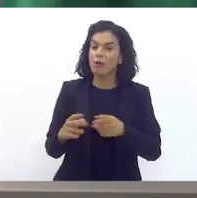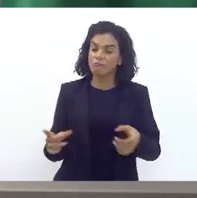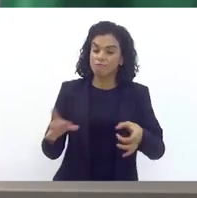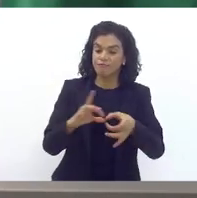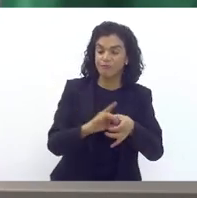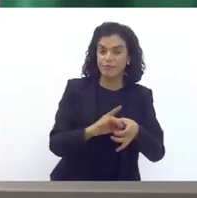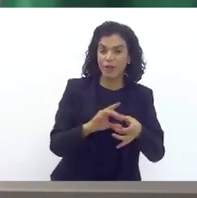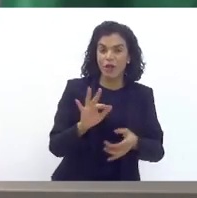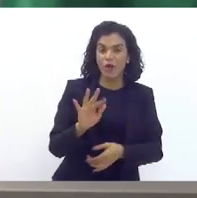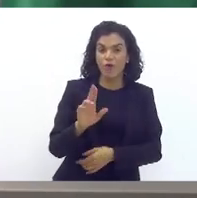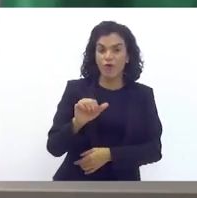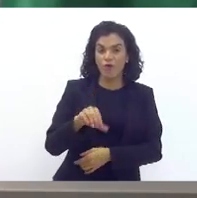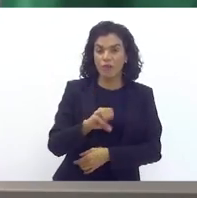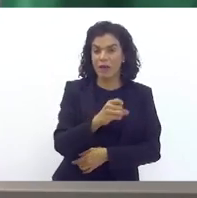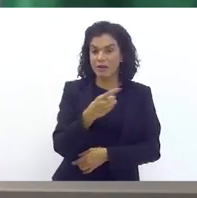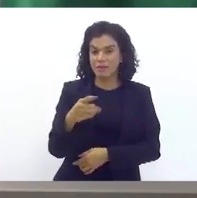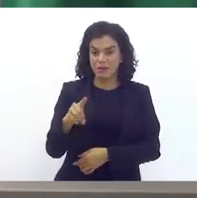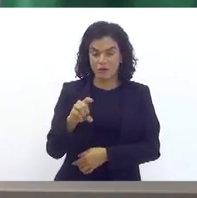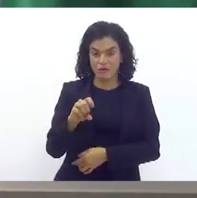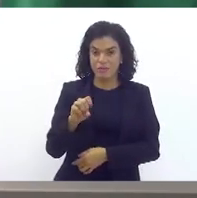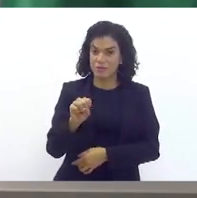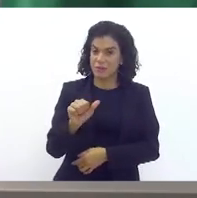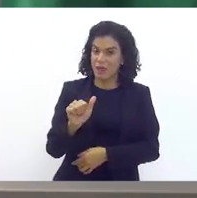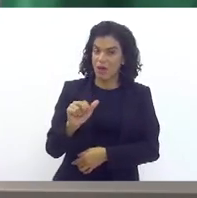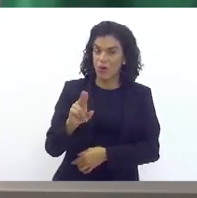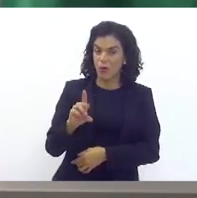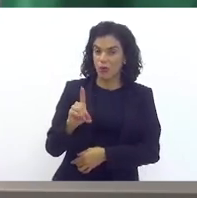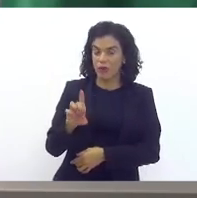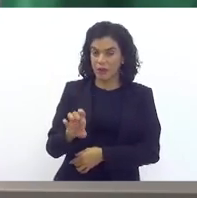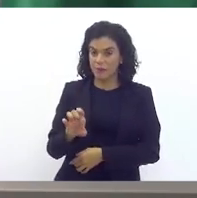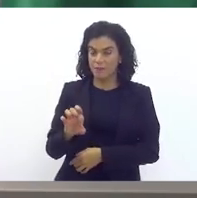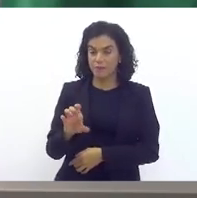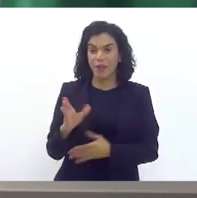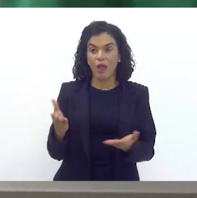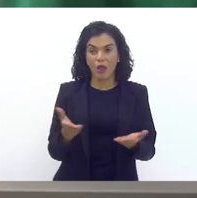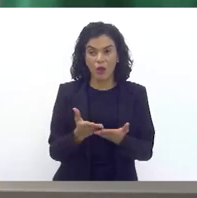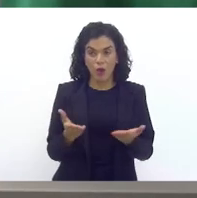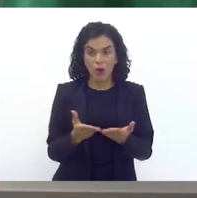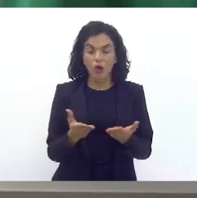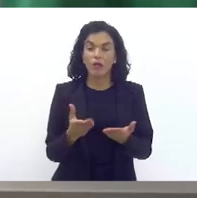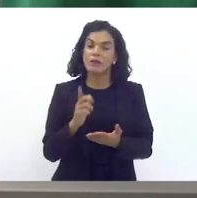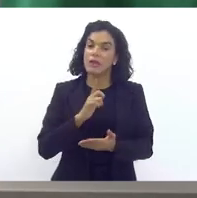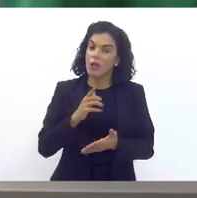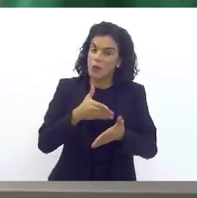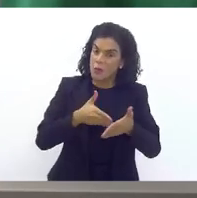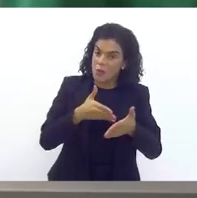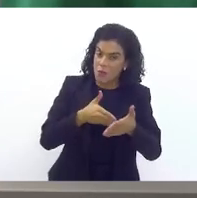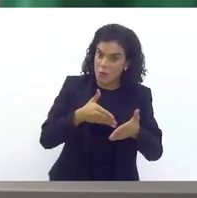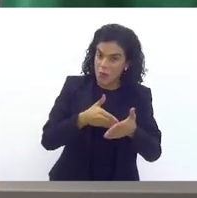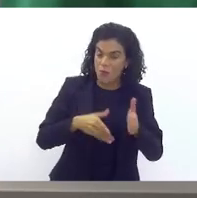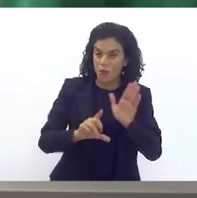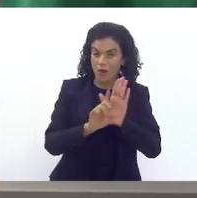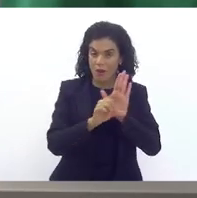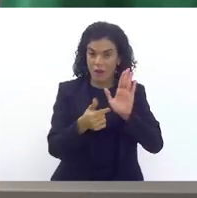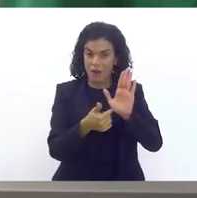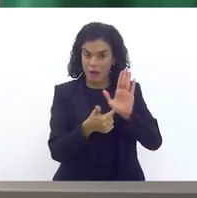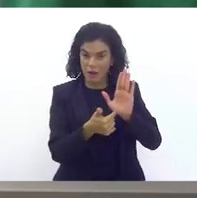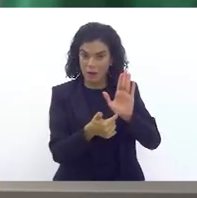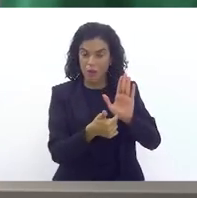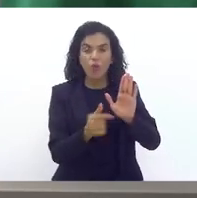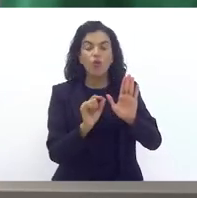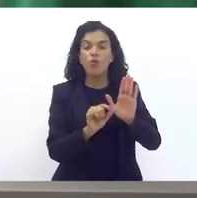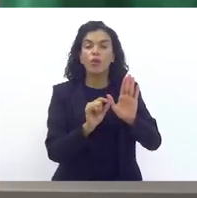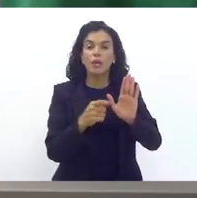Né? Na questão do Código Sanitário, André, me parece que há uma implicação legal que exige